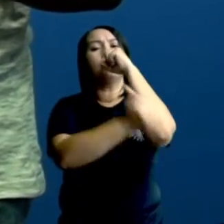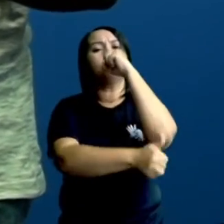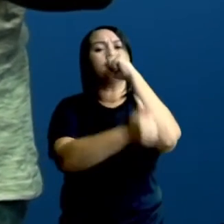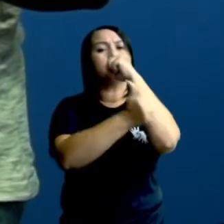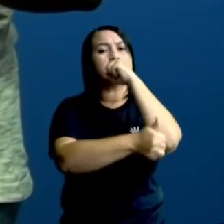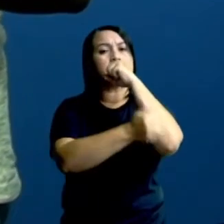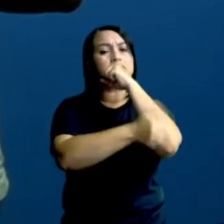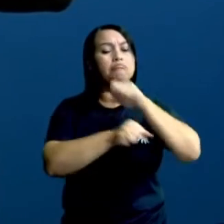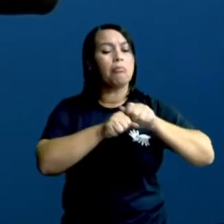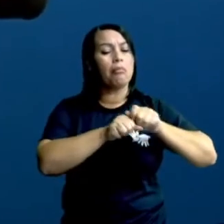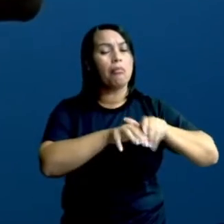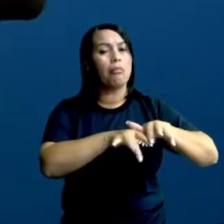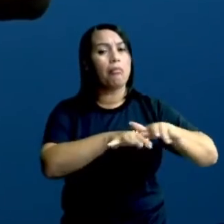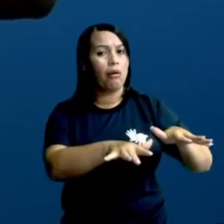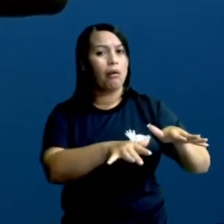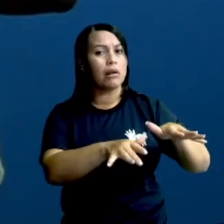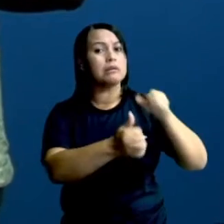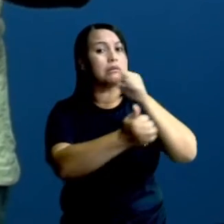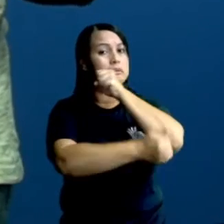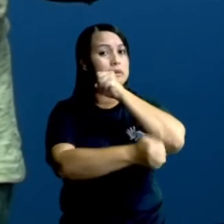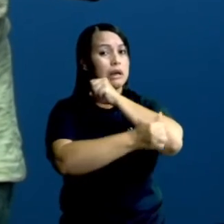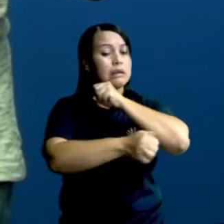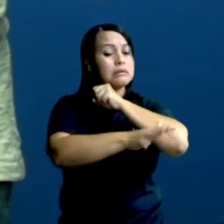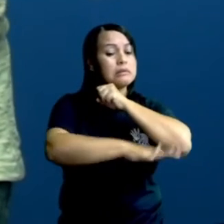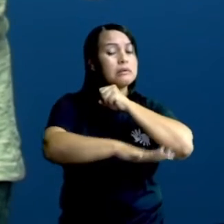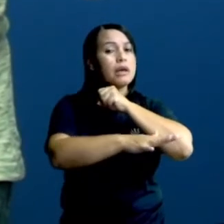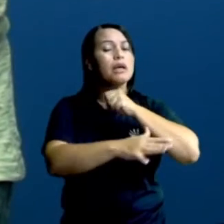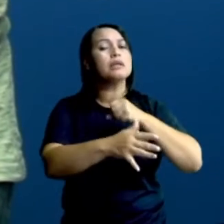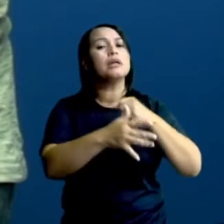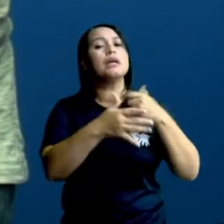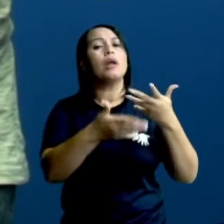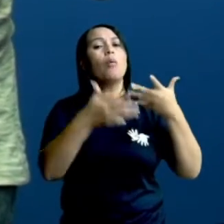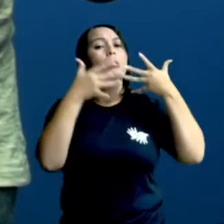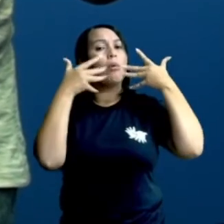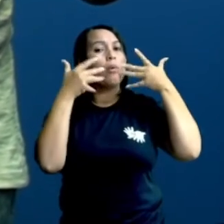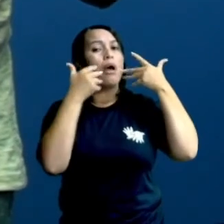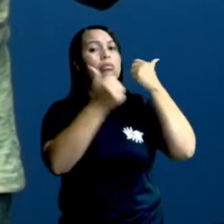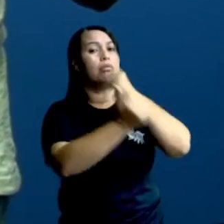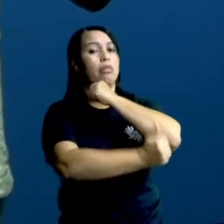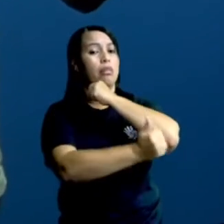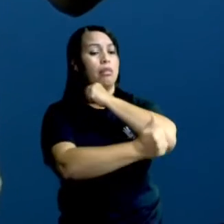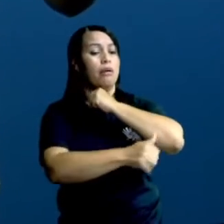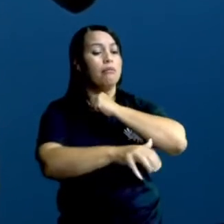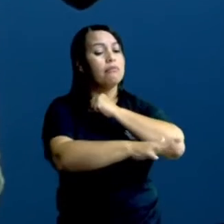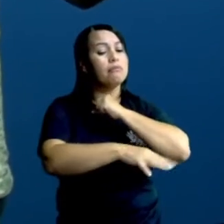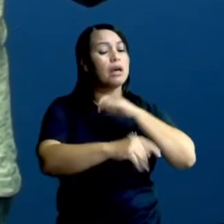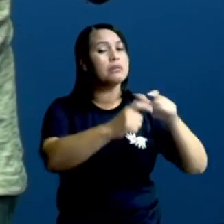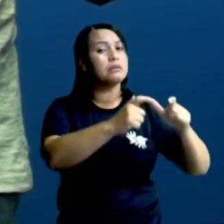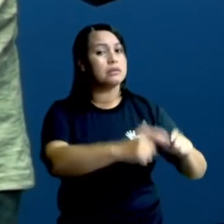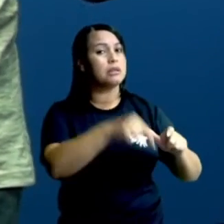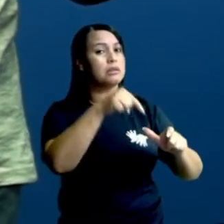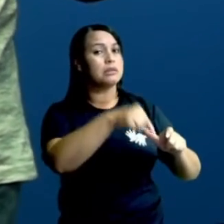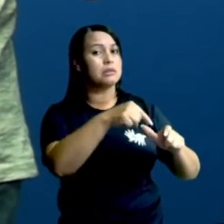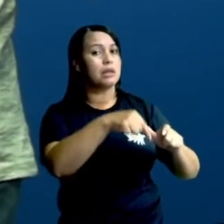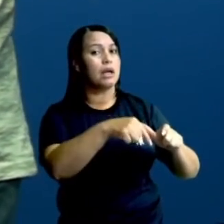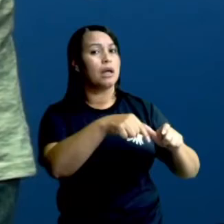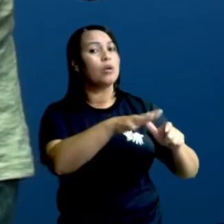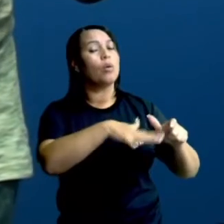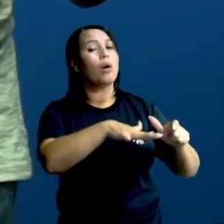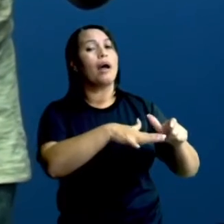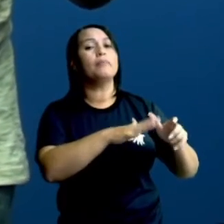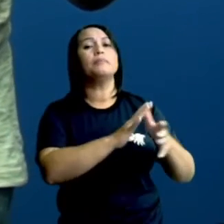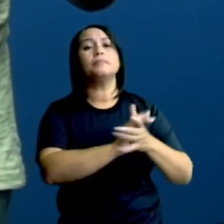esse toxoplasma nas fezes. E por onde o gato defecar, vai deixar um pouco do toxoplasma naquele ambiente.